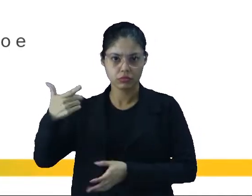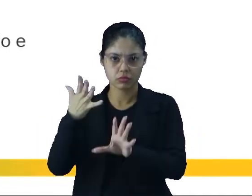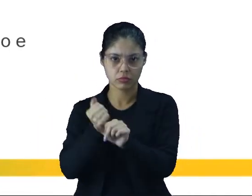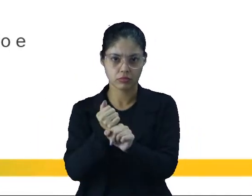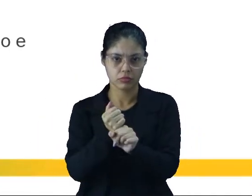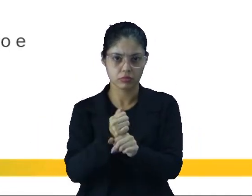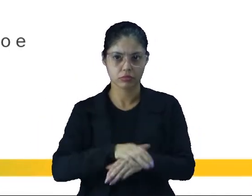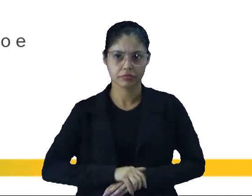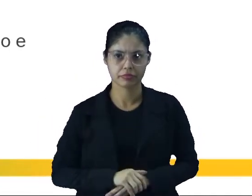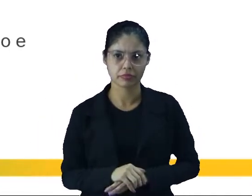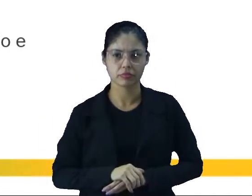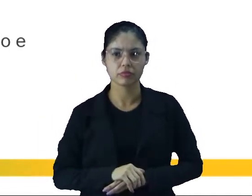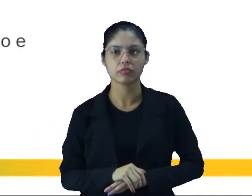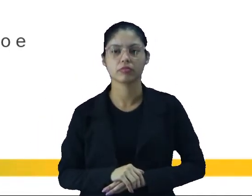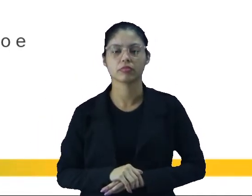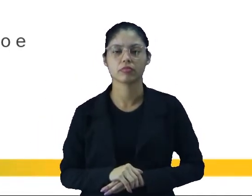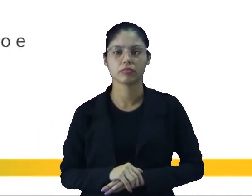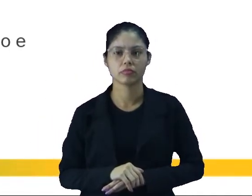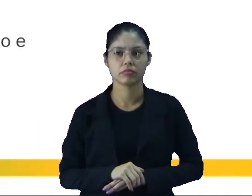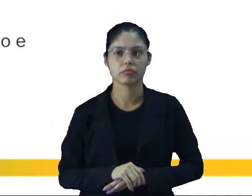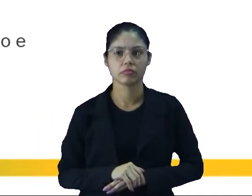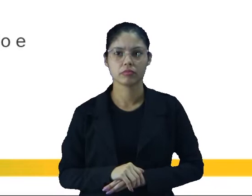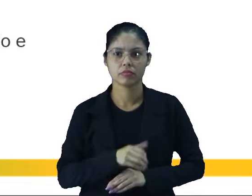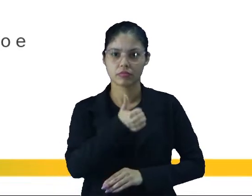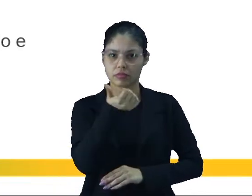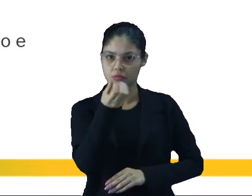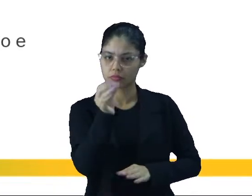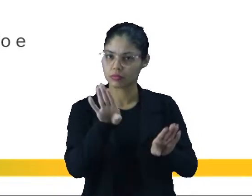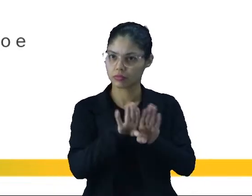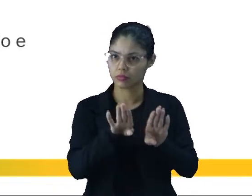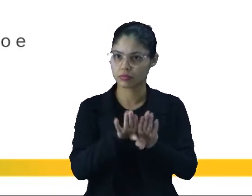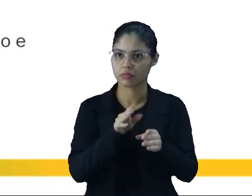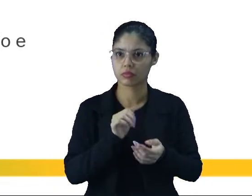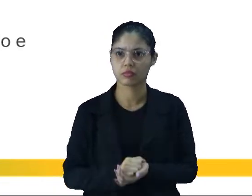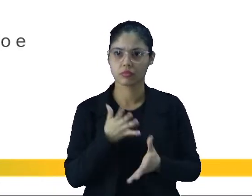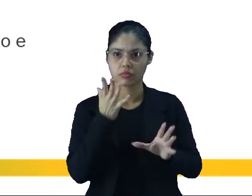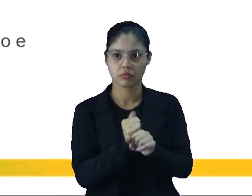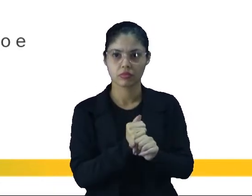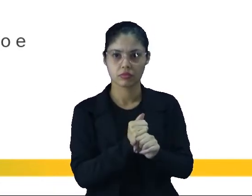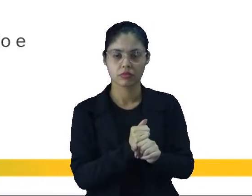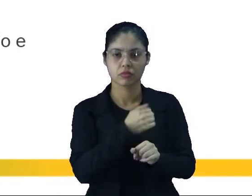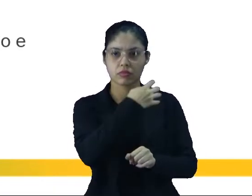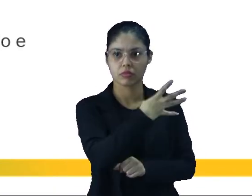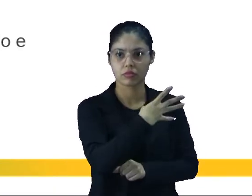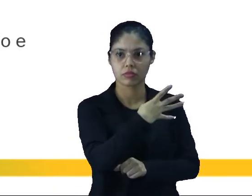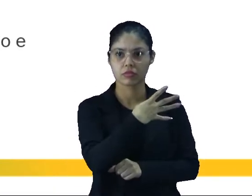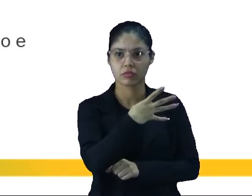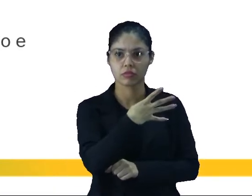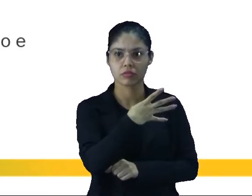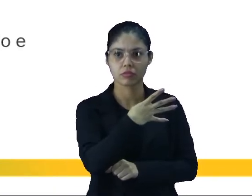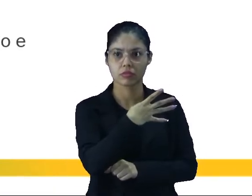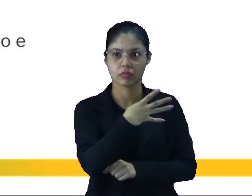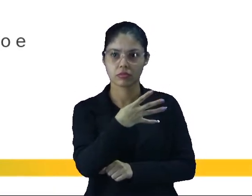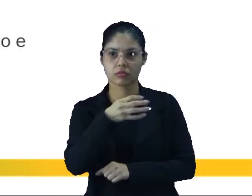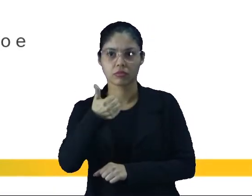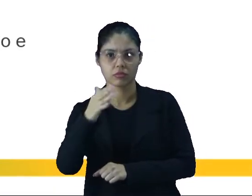Ok? 12 mais 4 dá 16 também. Agora soma o terceiro com o